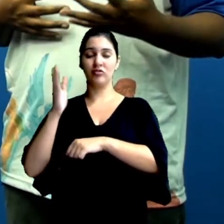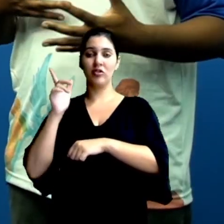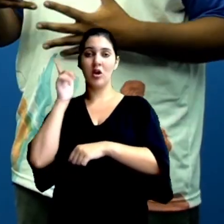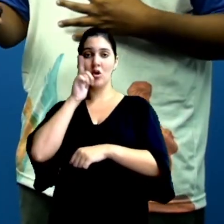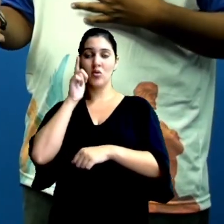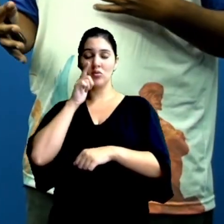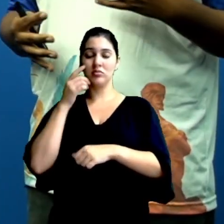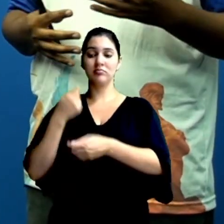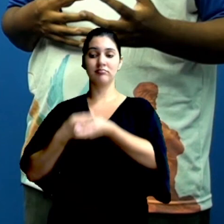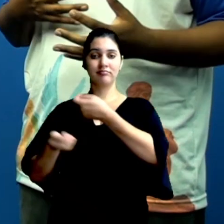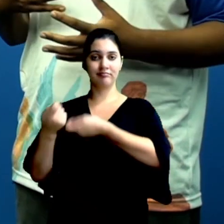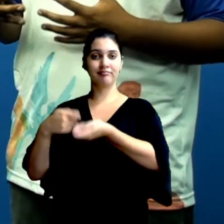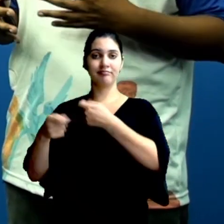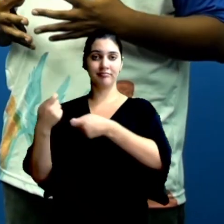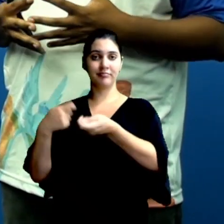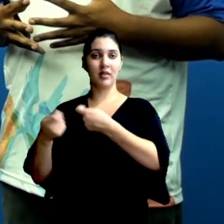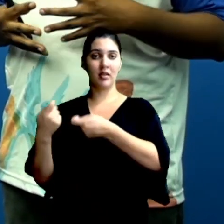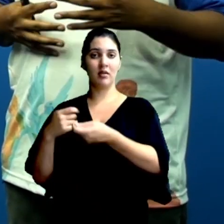negociar e